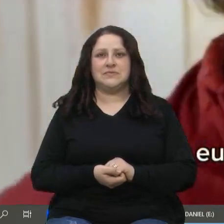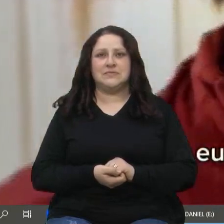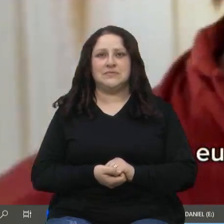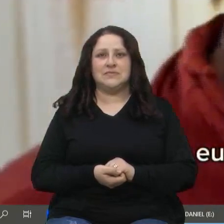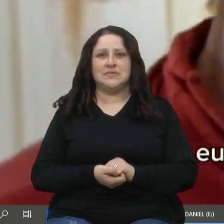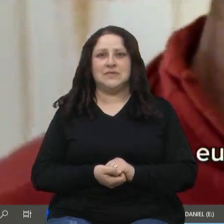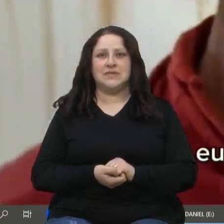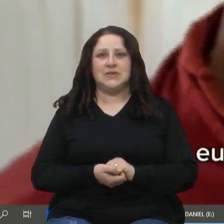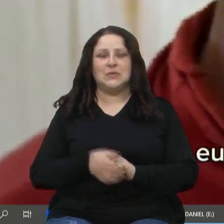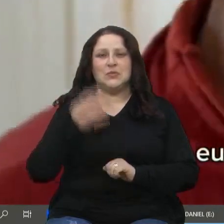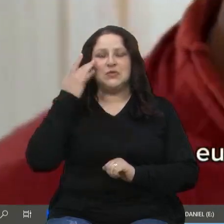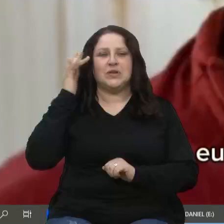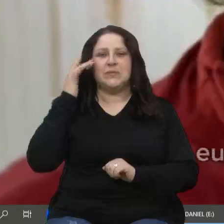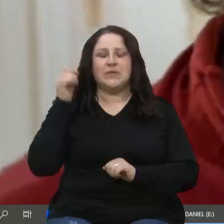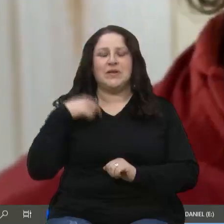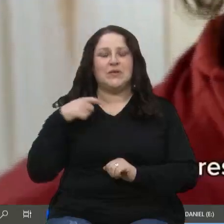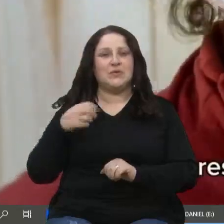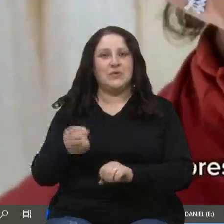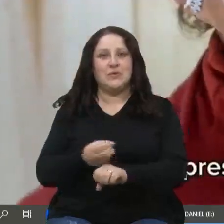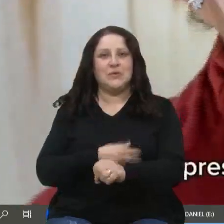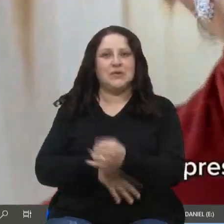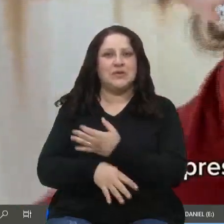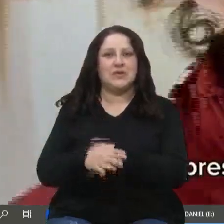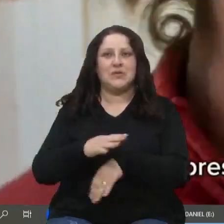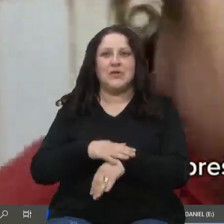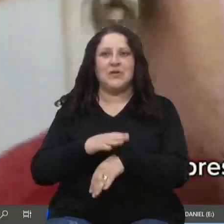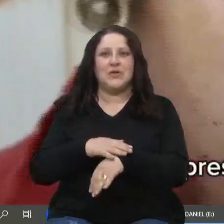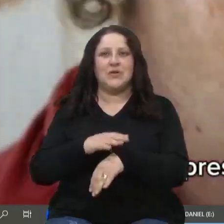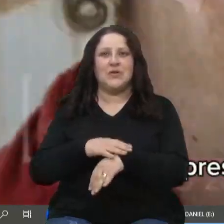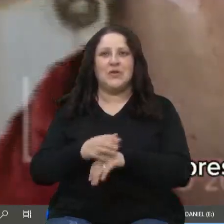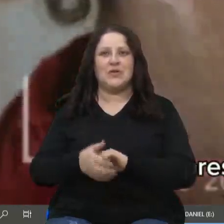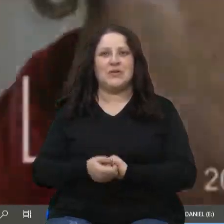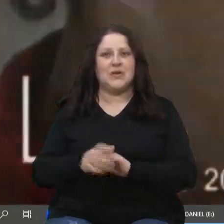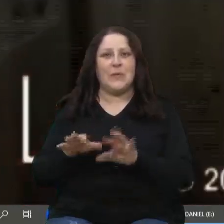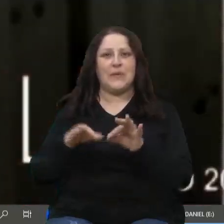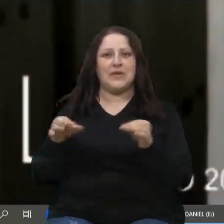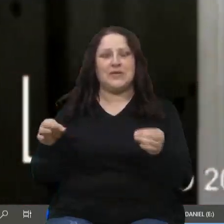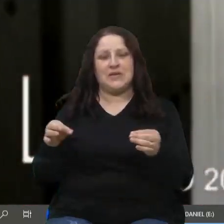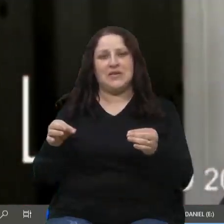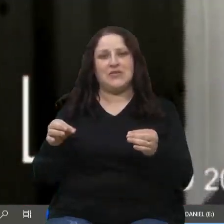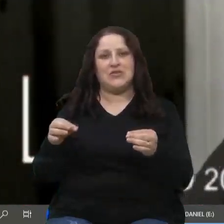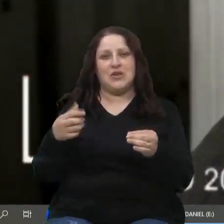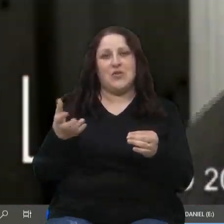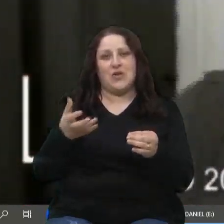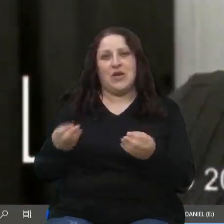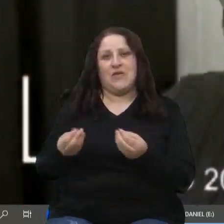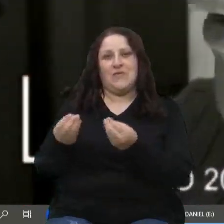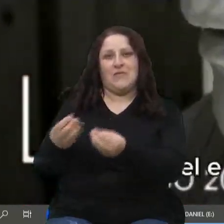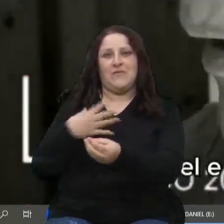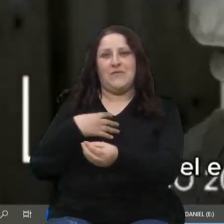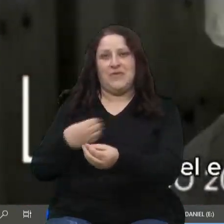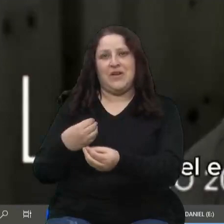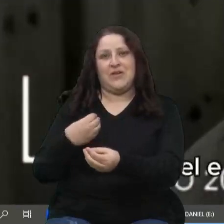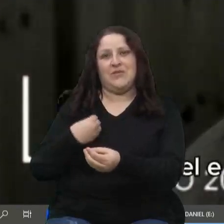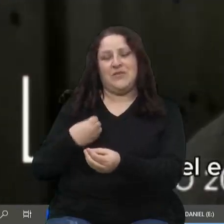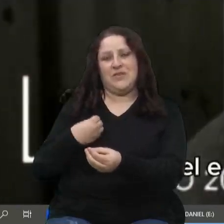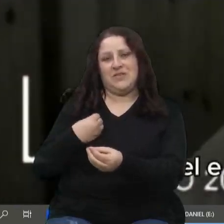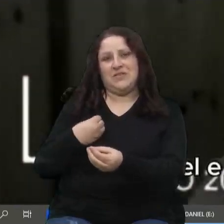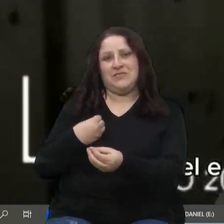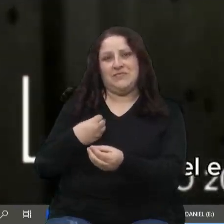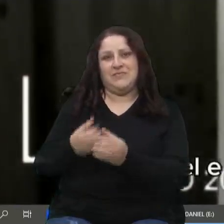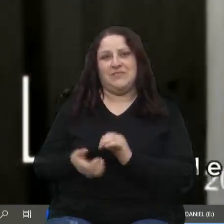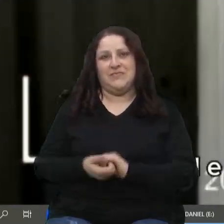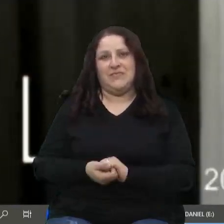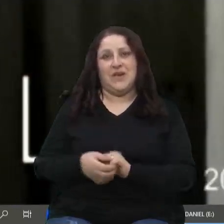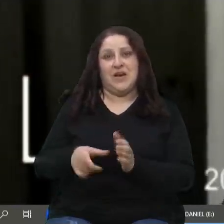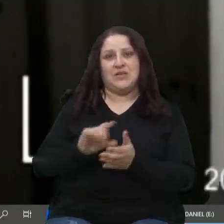Na hora que acontecesse, era para dizer que eu queria dar vida para o meu filho. Eu paguei muito tempo o aluguel e aconteceu tudo o que aconteceu na